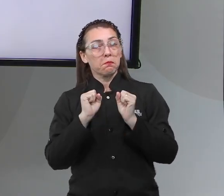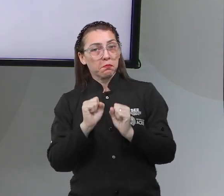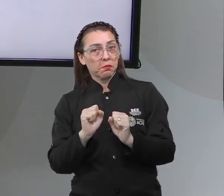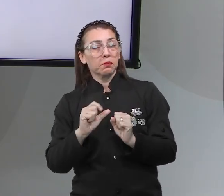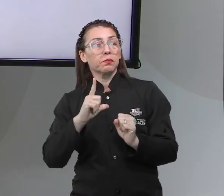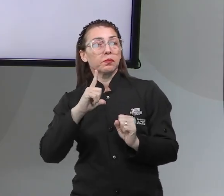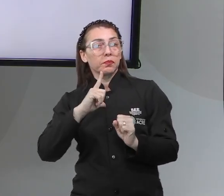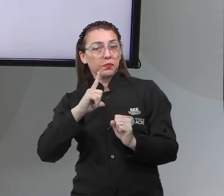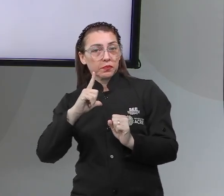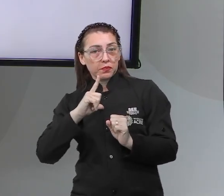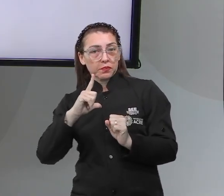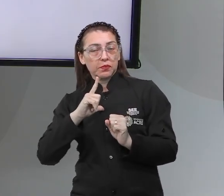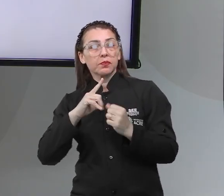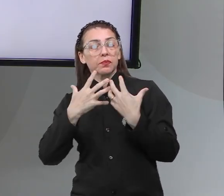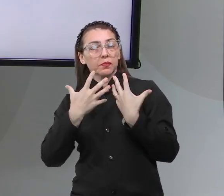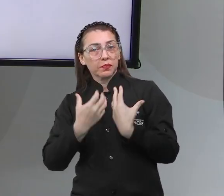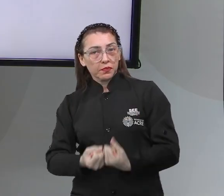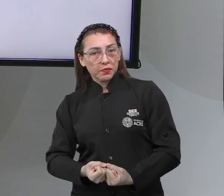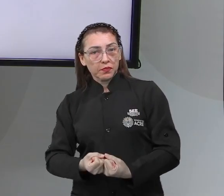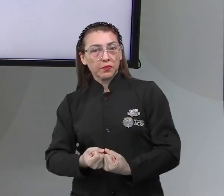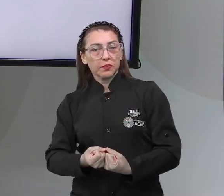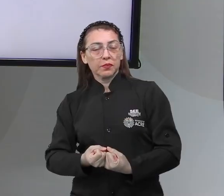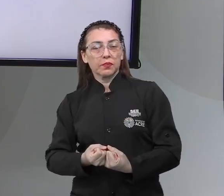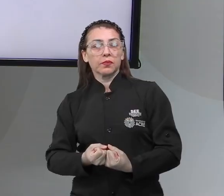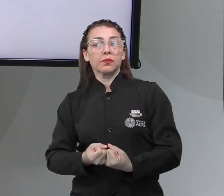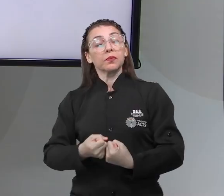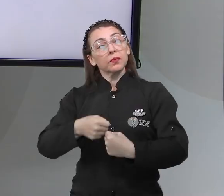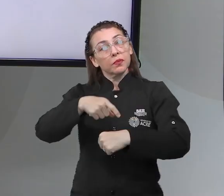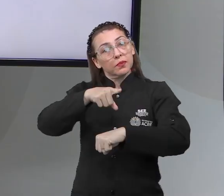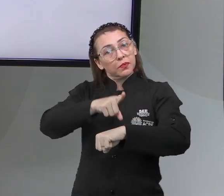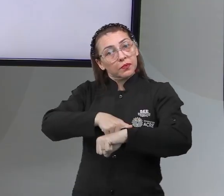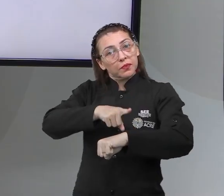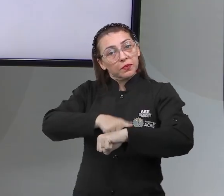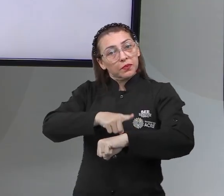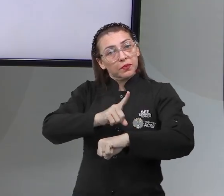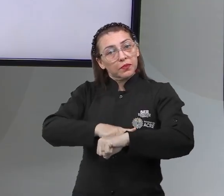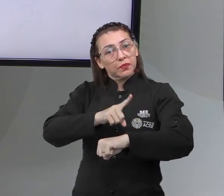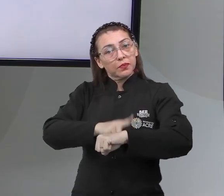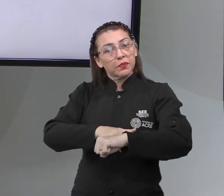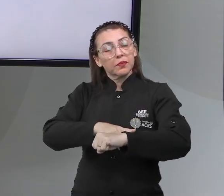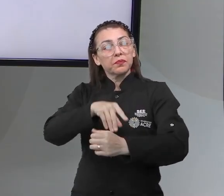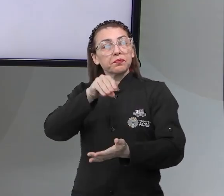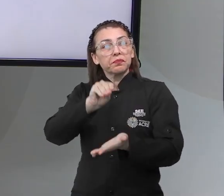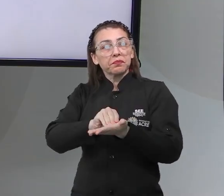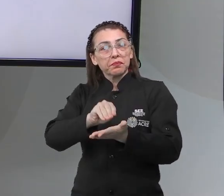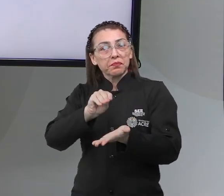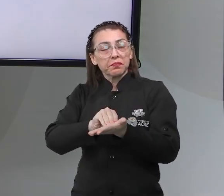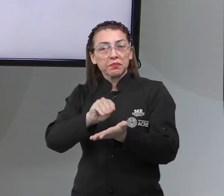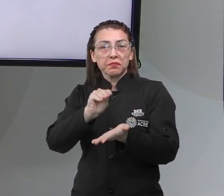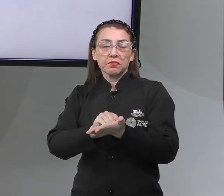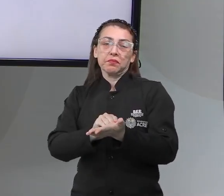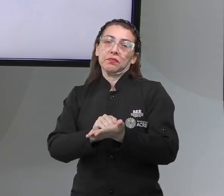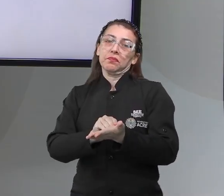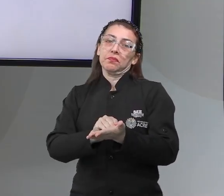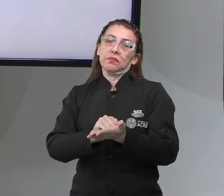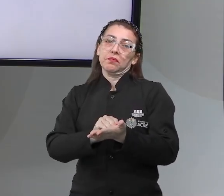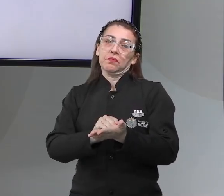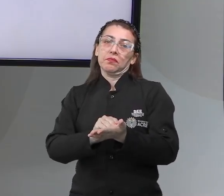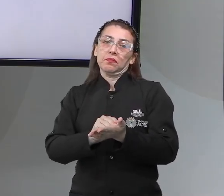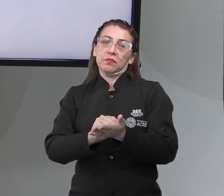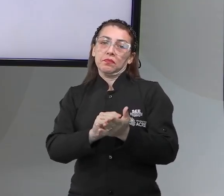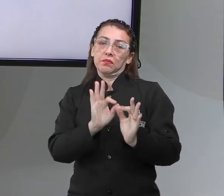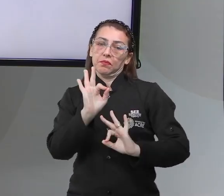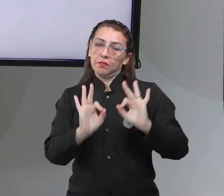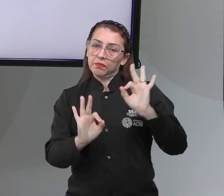vir a ser adotadas diante de um momento de desordem. As próprias leis,